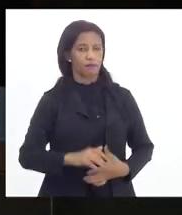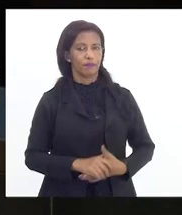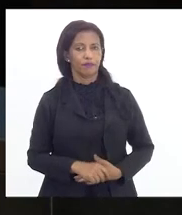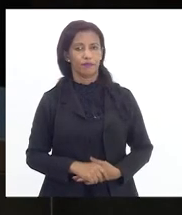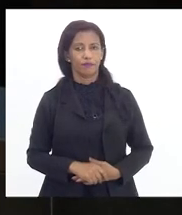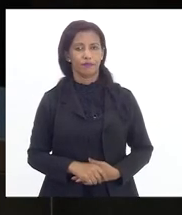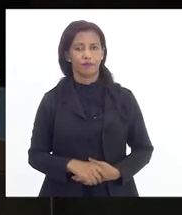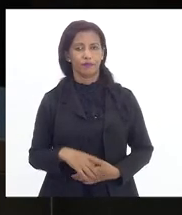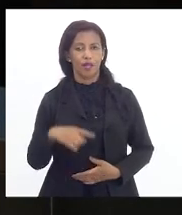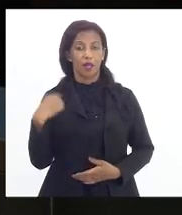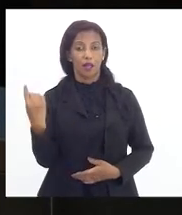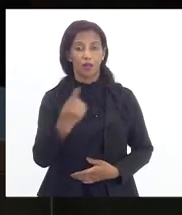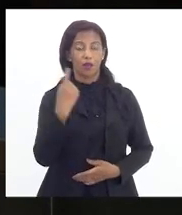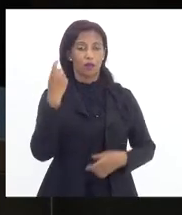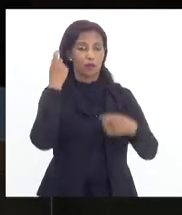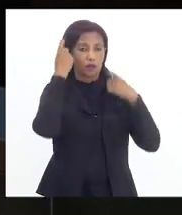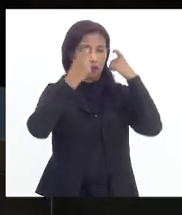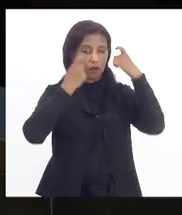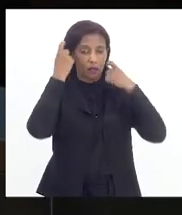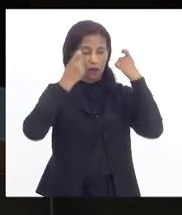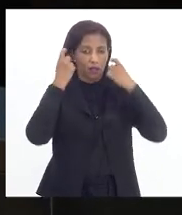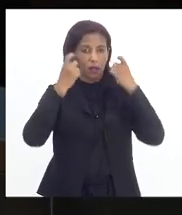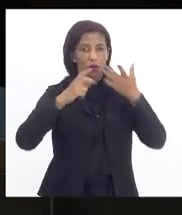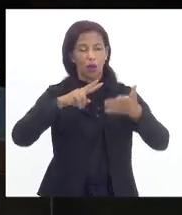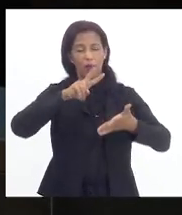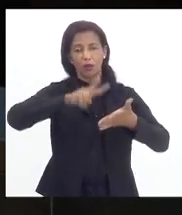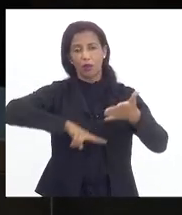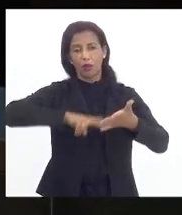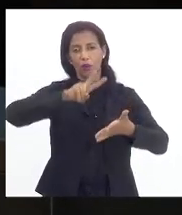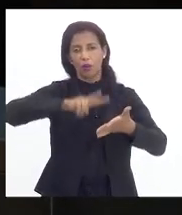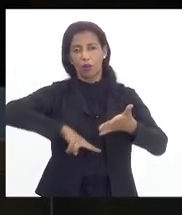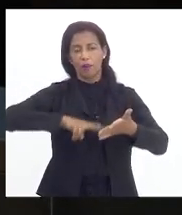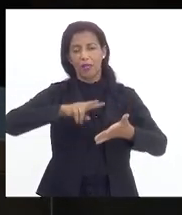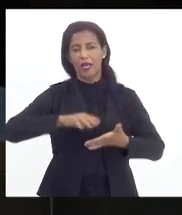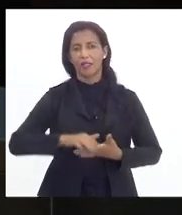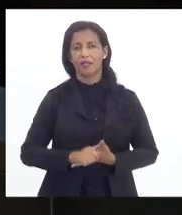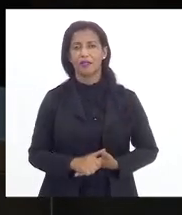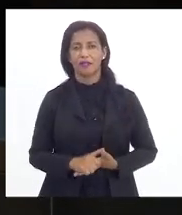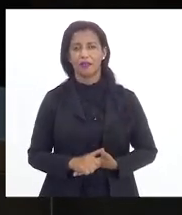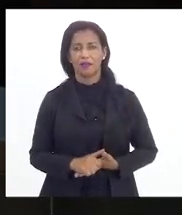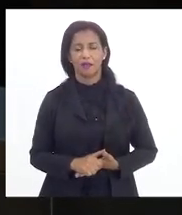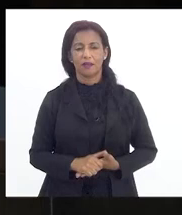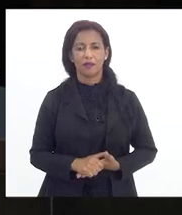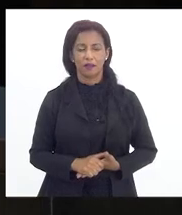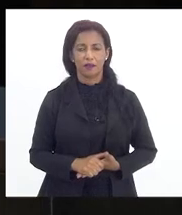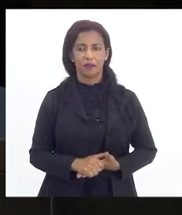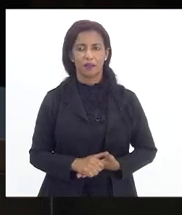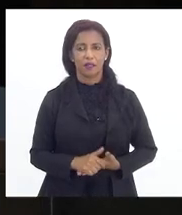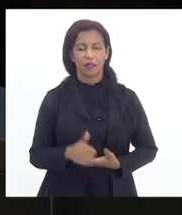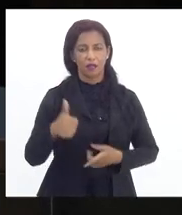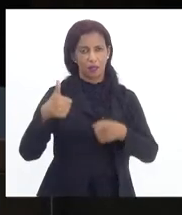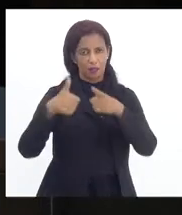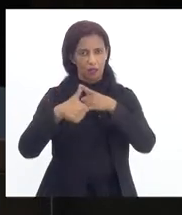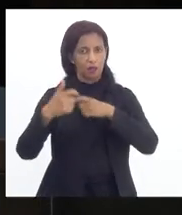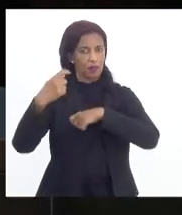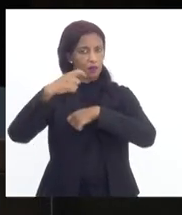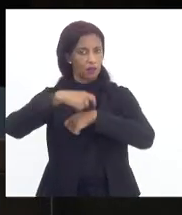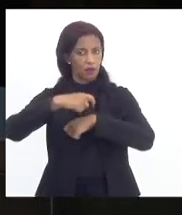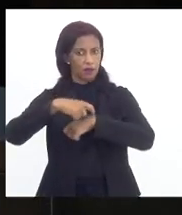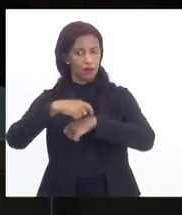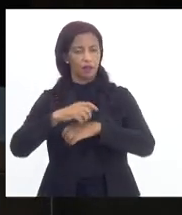a nossa preocupação ao ler o decreto e nos devo estar sobre todos esses regulamentos no primeiro momento